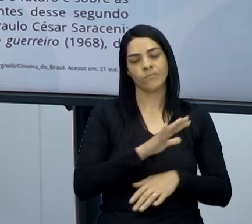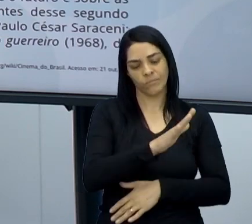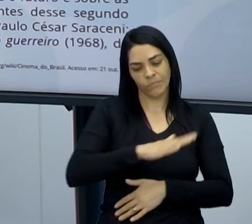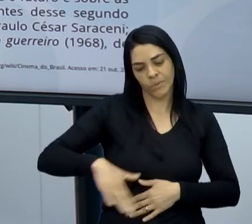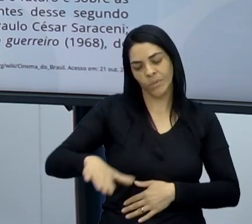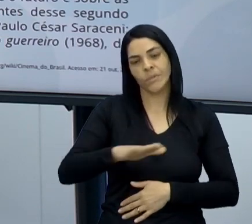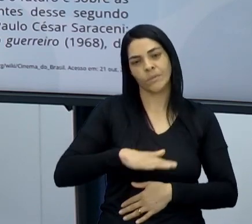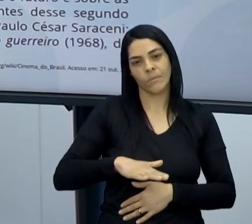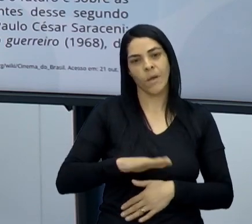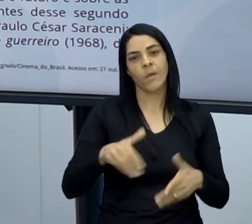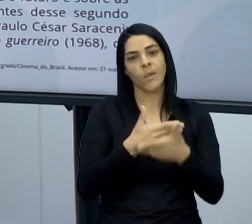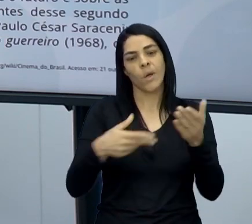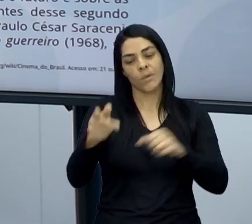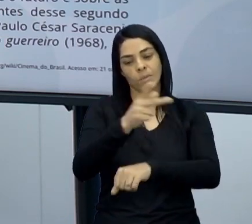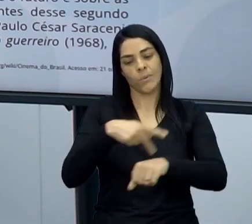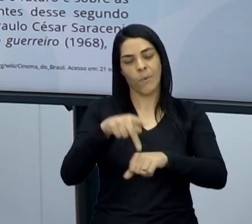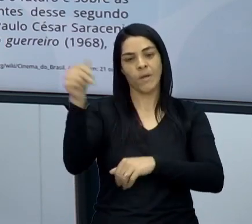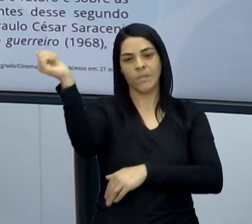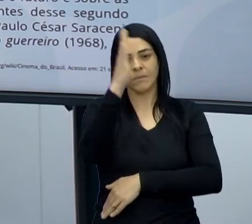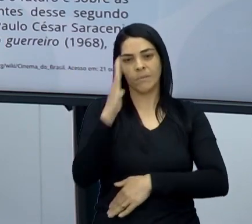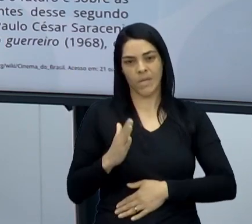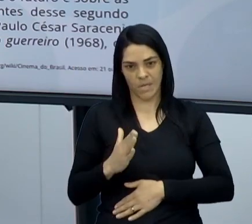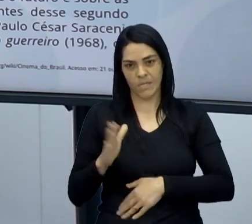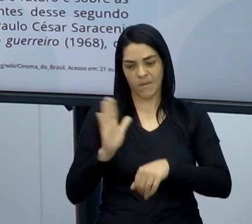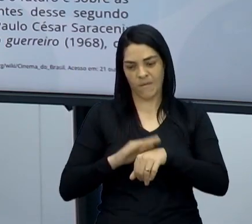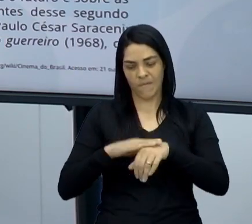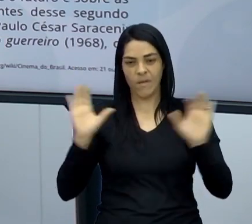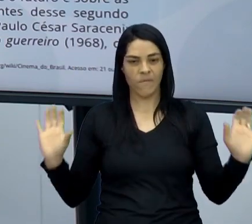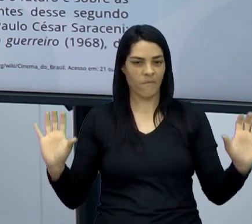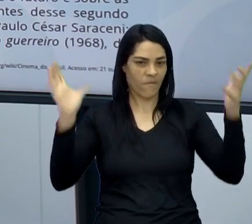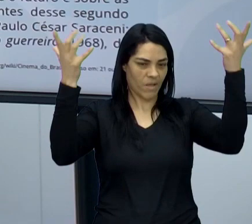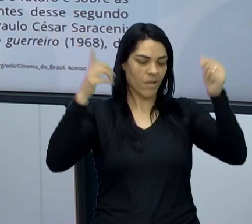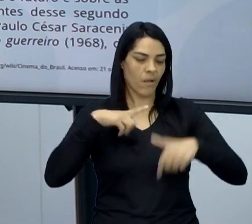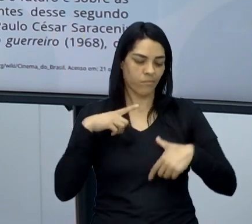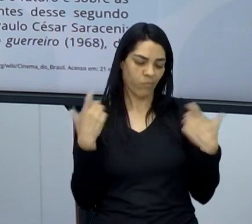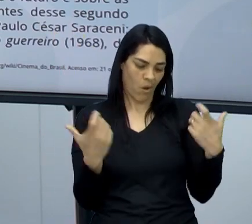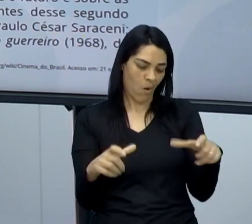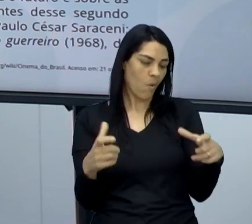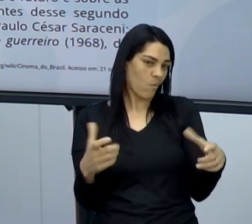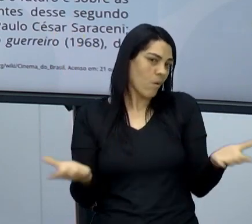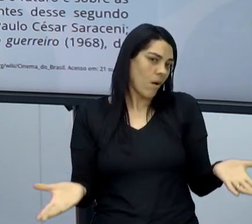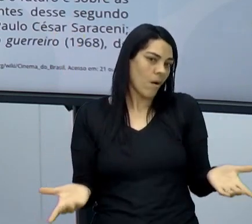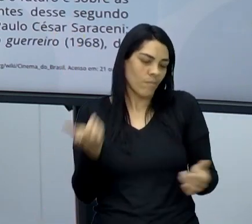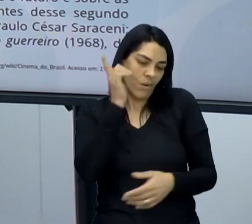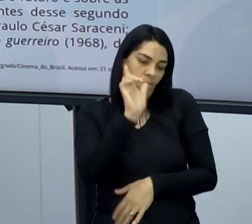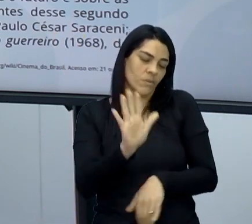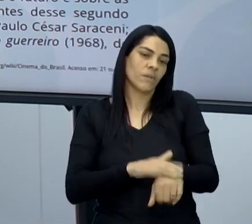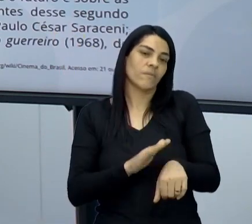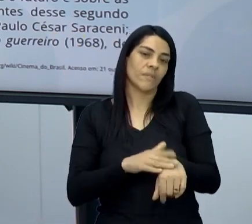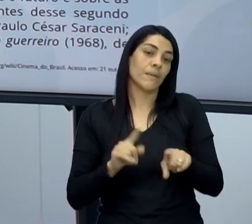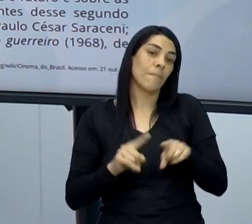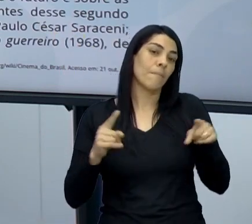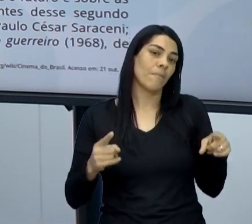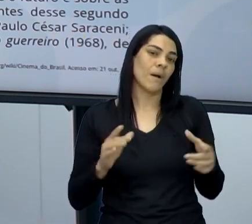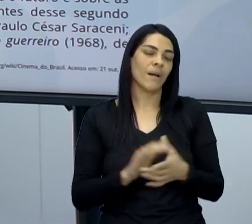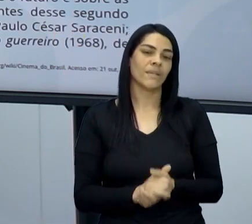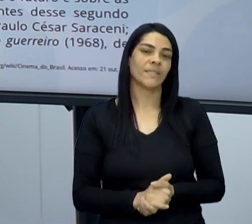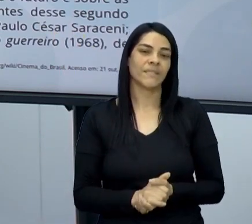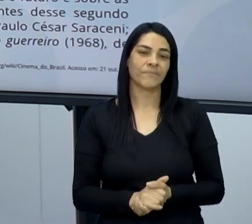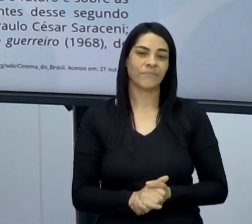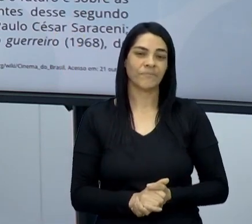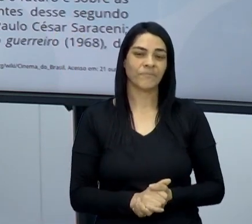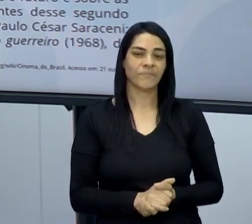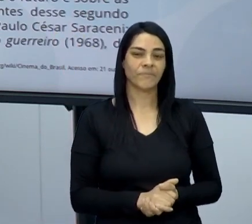somos um país de festa, né? Nós somos um país que festeja. Tem espaço para isso no nosso cinema. Porém, todavia,